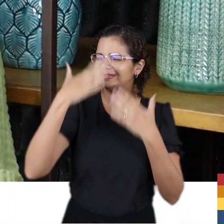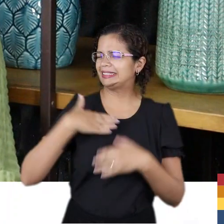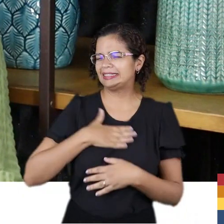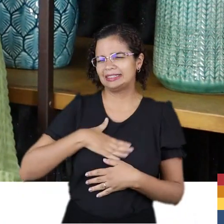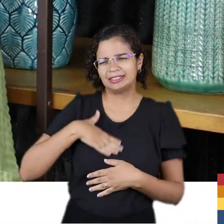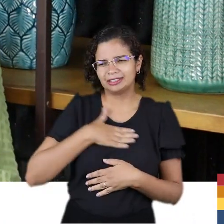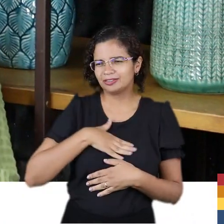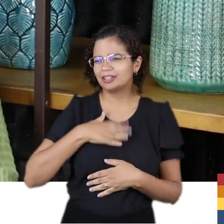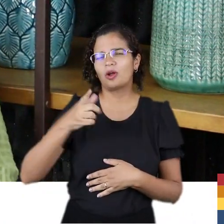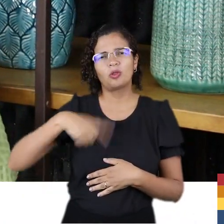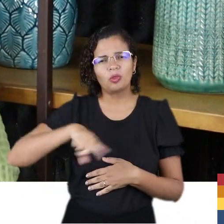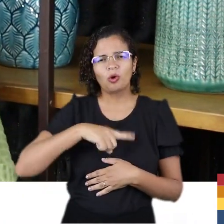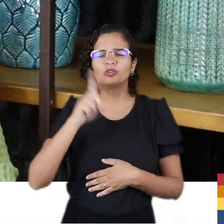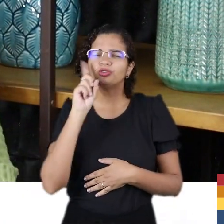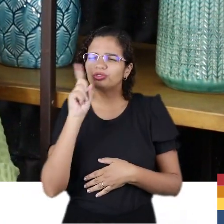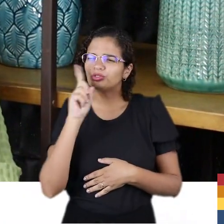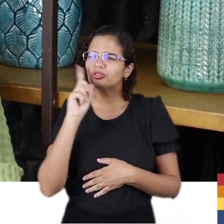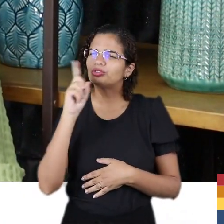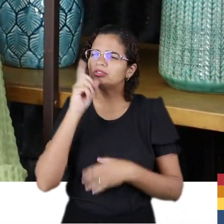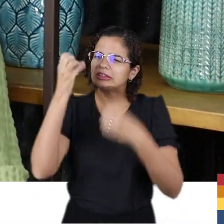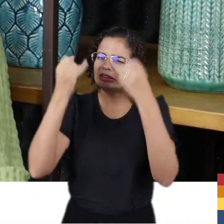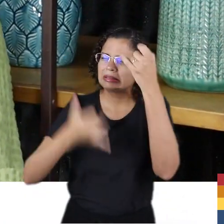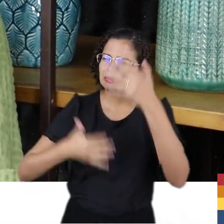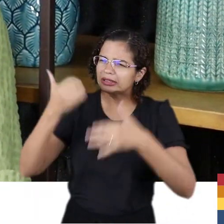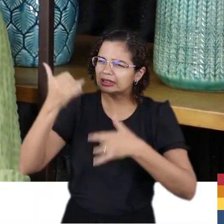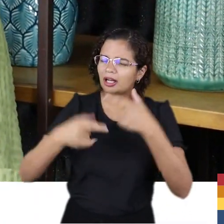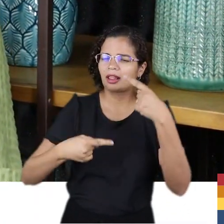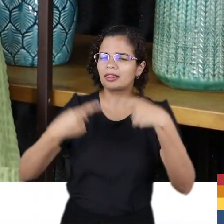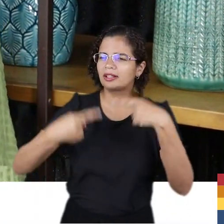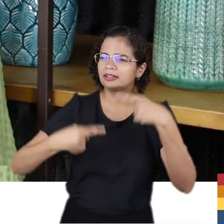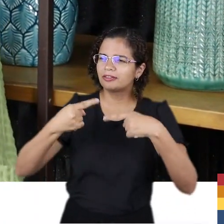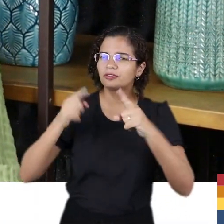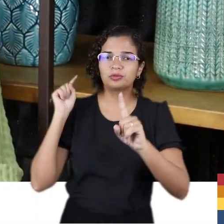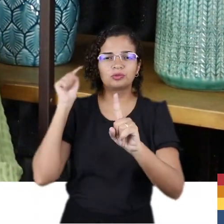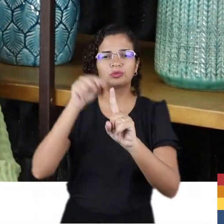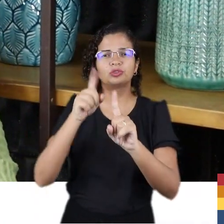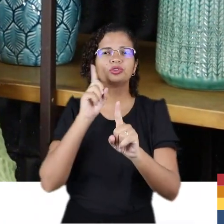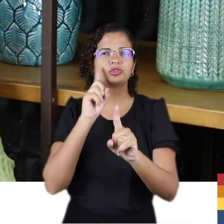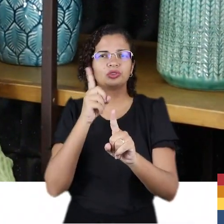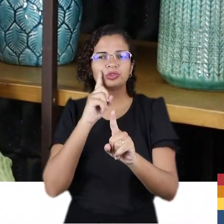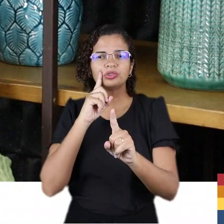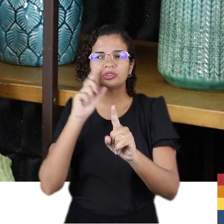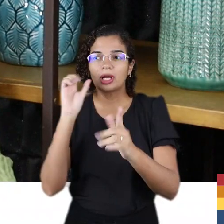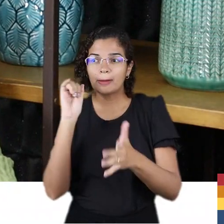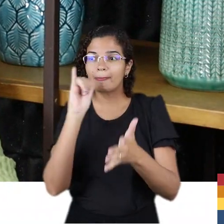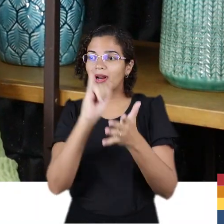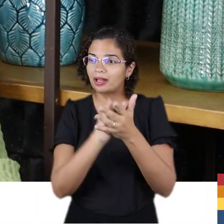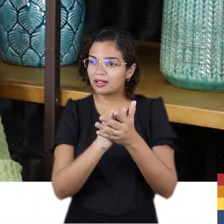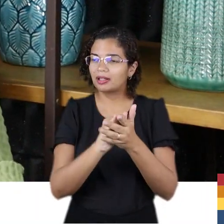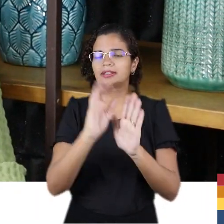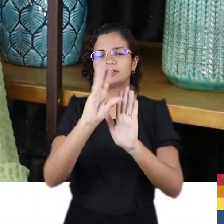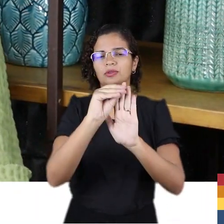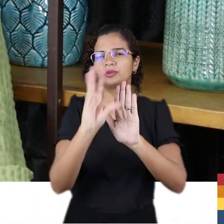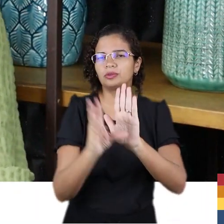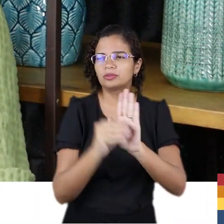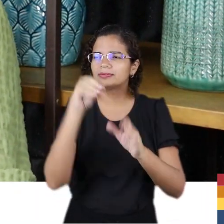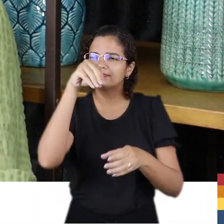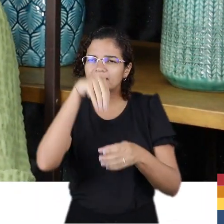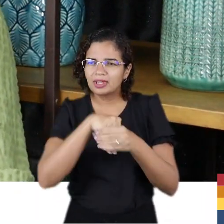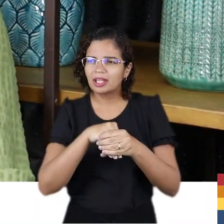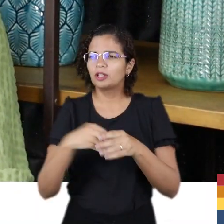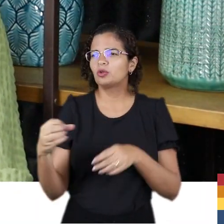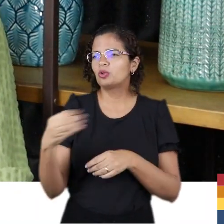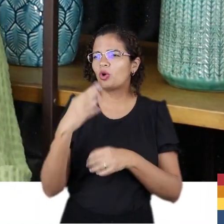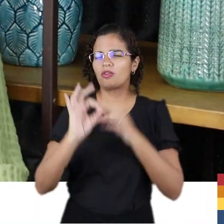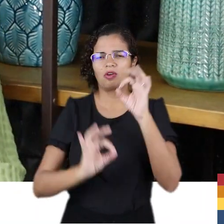conversar um pouquinho, né? Sobre esse desafio, né? Que nós temos vivenciado da implantação do currículo, Dessa nova arquitetura, né? Que tem